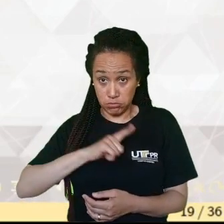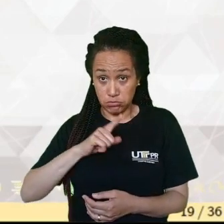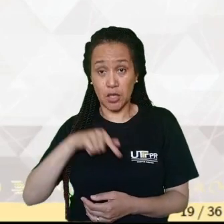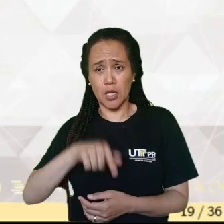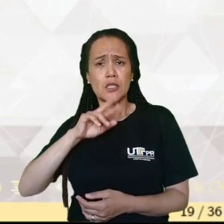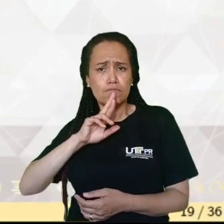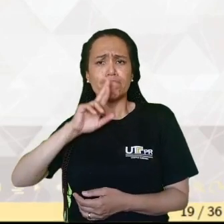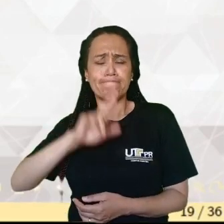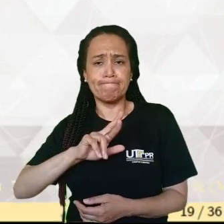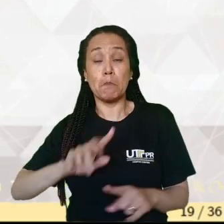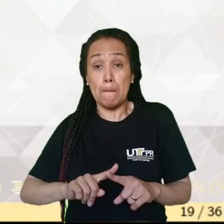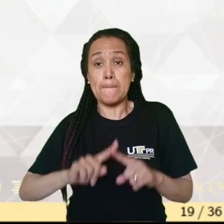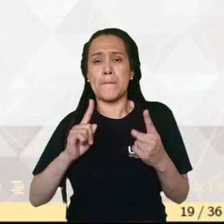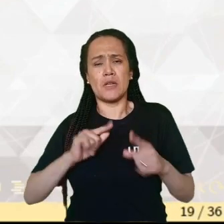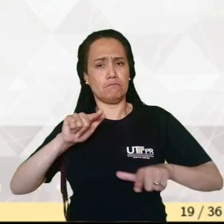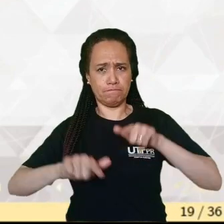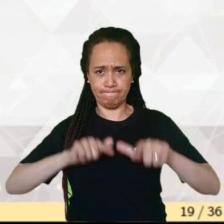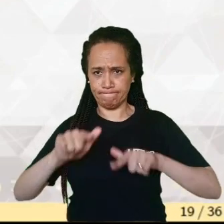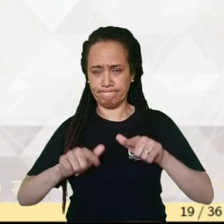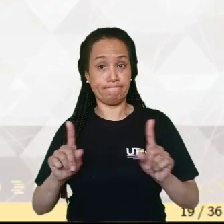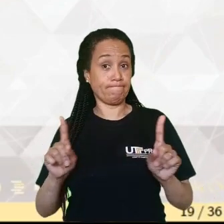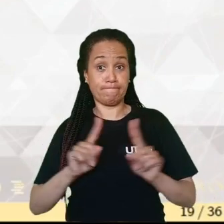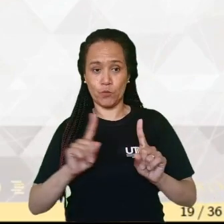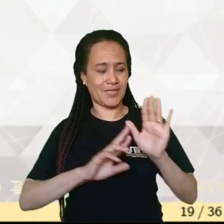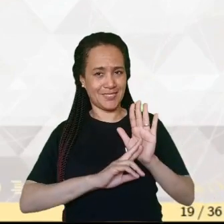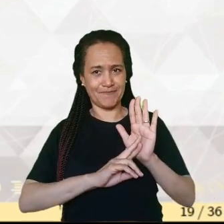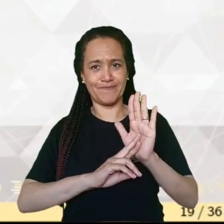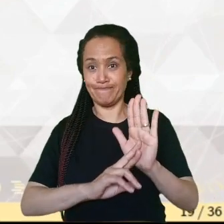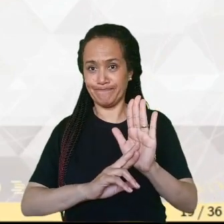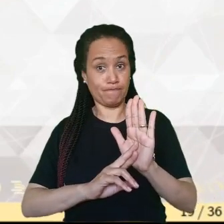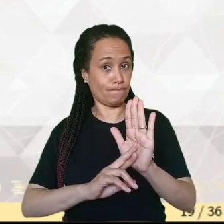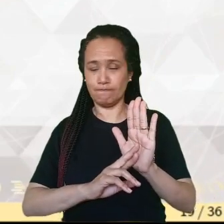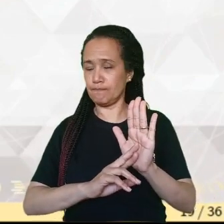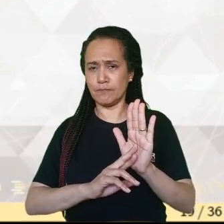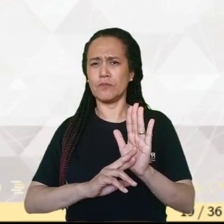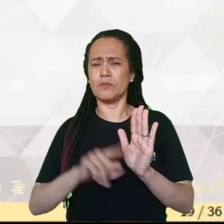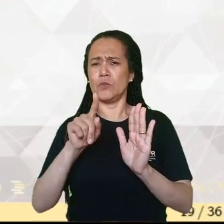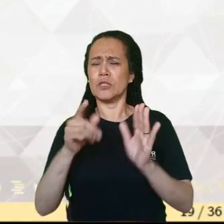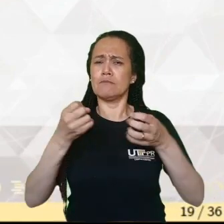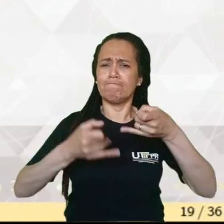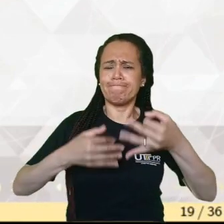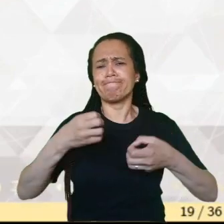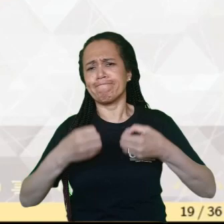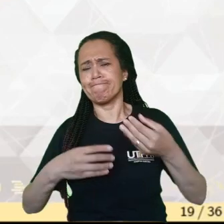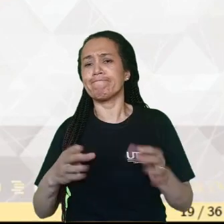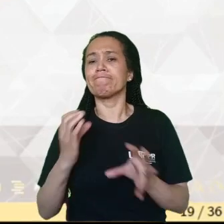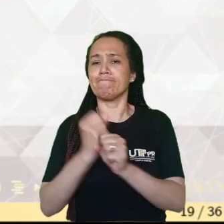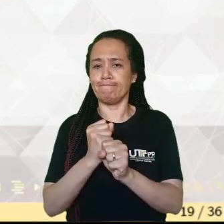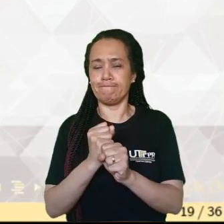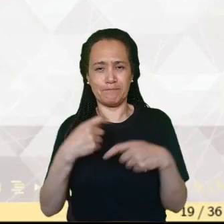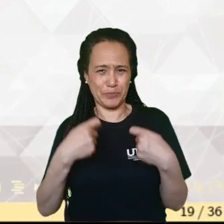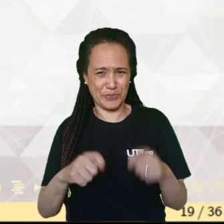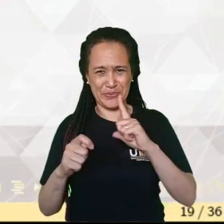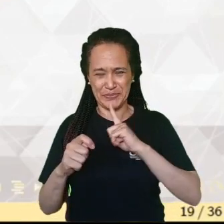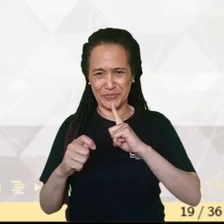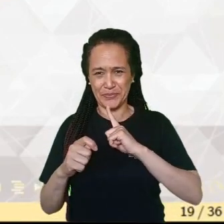para o trabalho ele não é representativo, né, e daí você faz os demais cálculos que você precisa, principalmente ali,